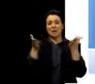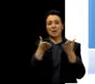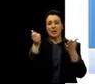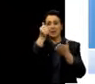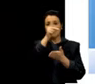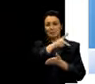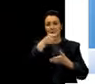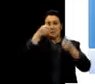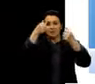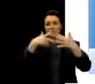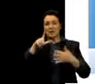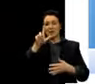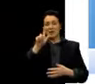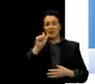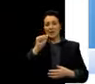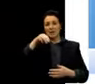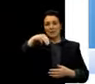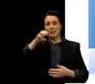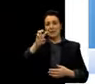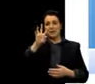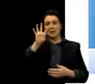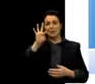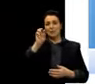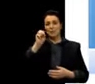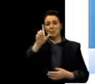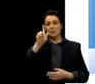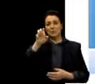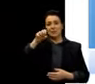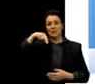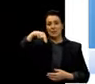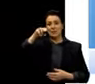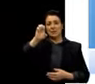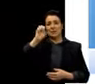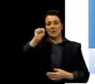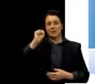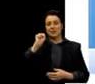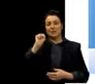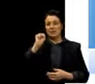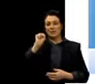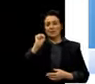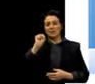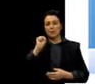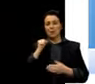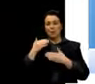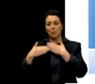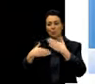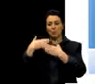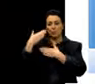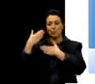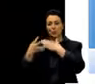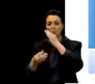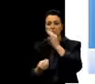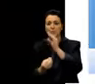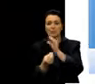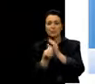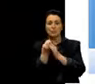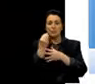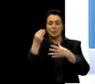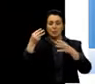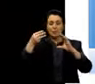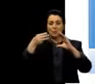gametogênese. O que seria a gametogênese? É um processo de formação das